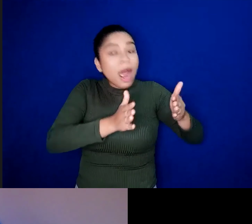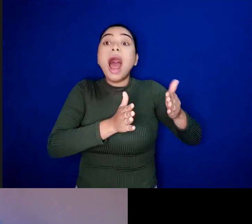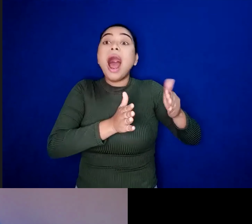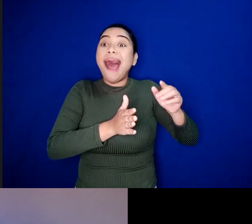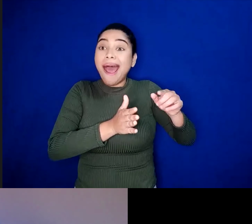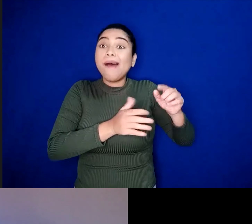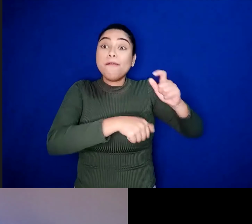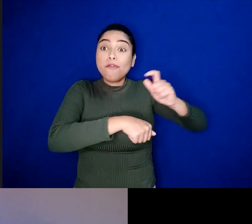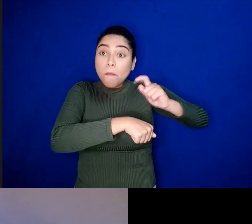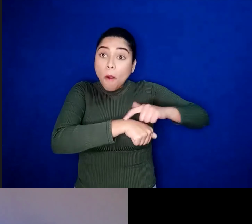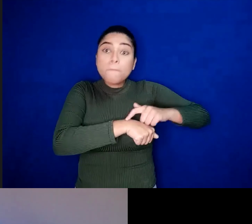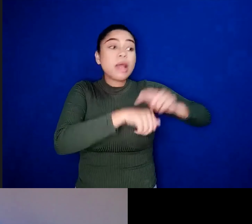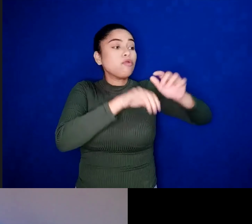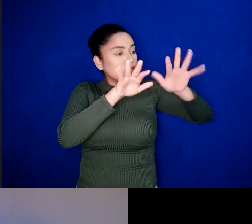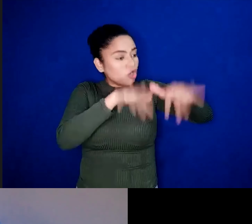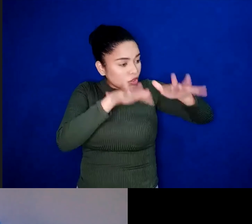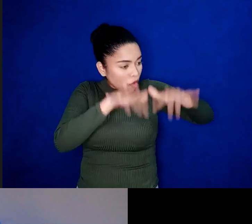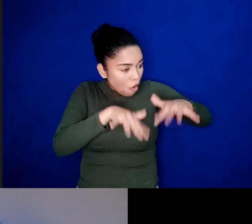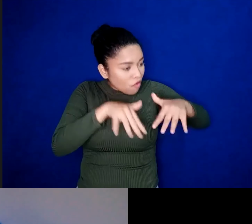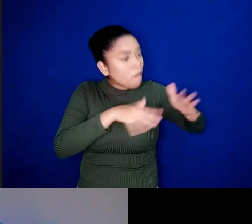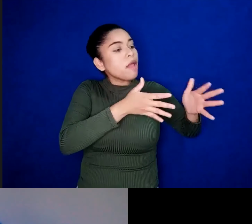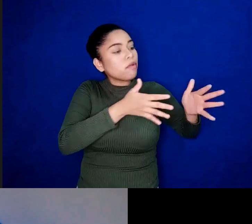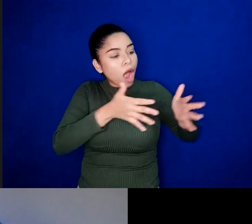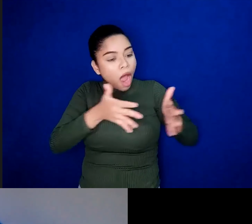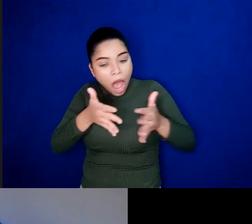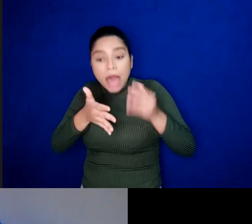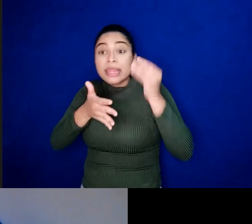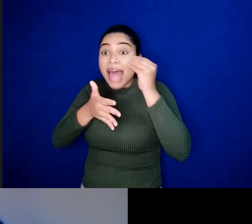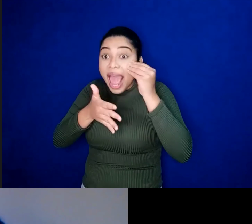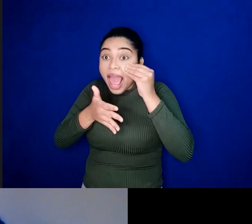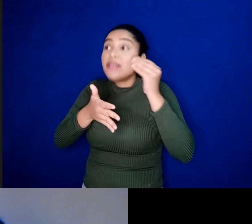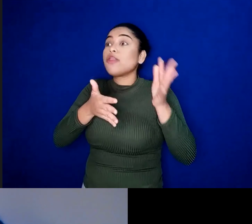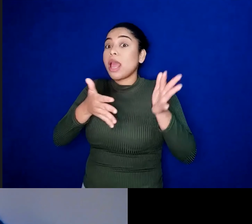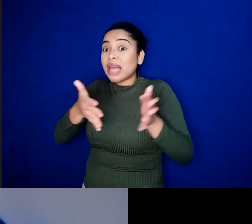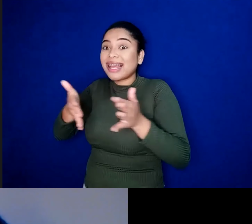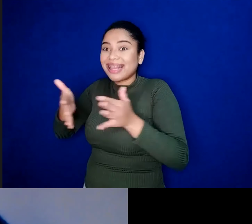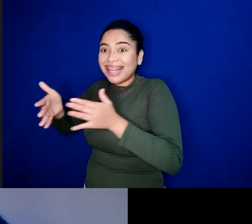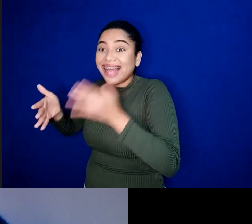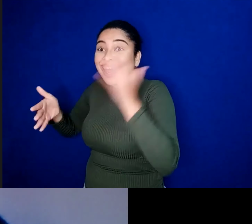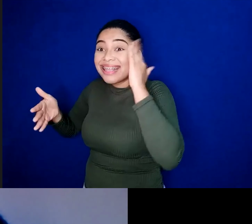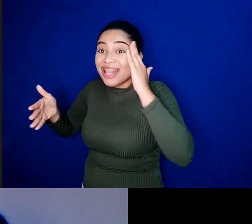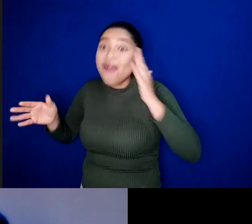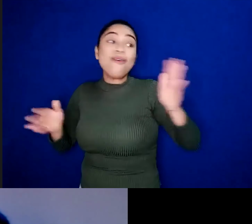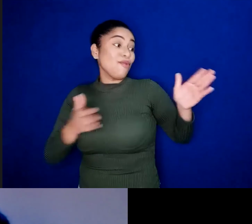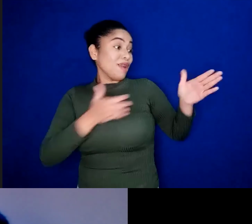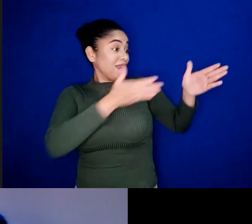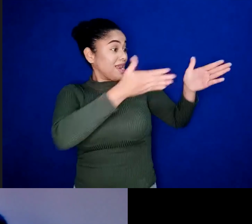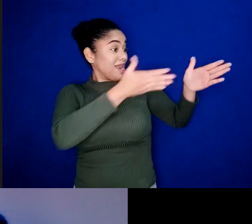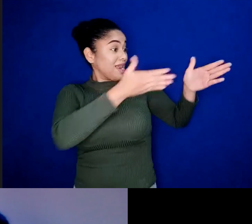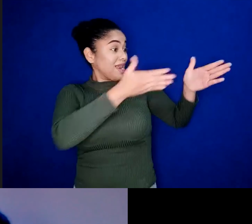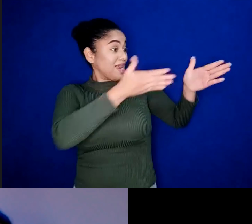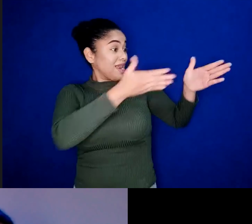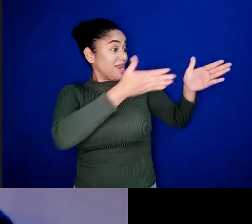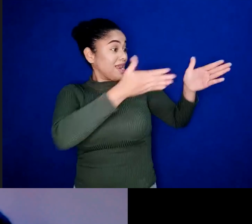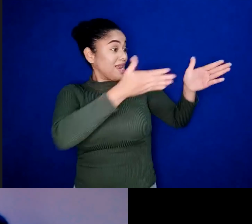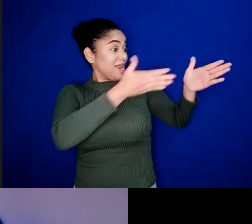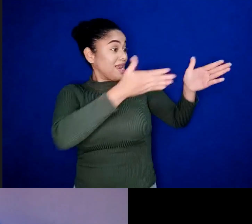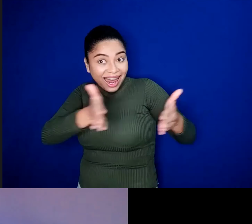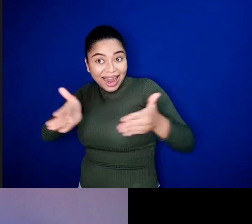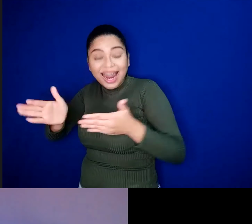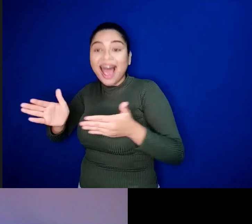por um movimento de desenvolvimento eu vou passar por um momento de testes enfim eu tenho várias camadas aqui que eu até até o meu produto